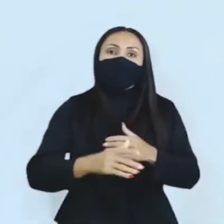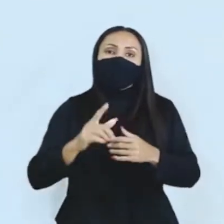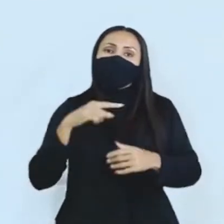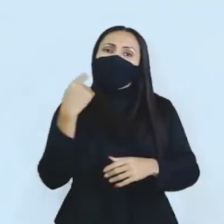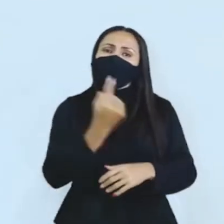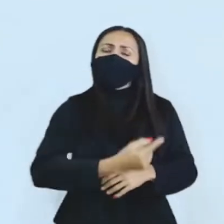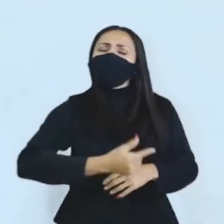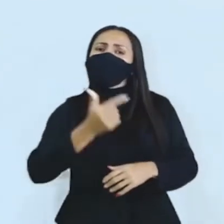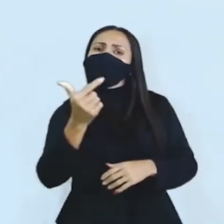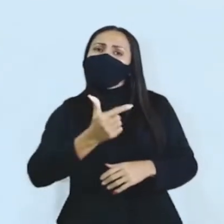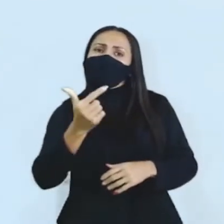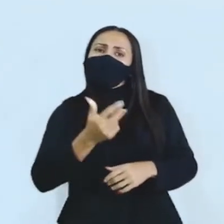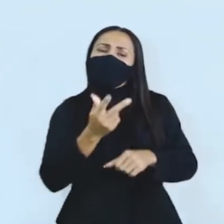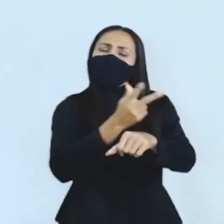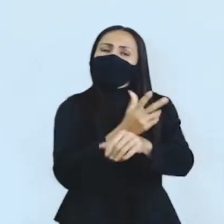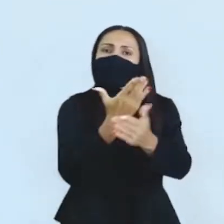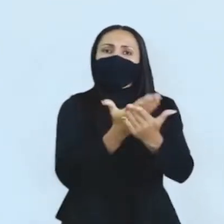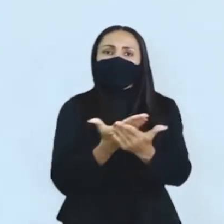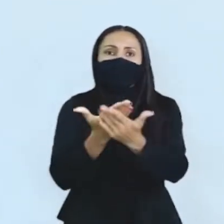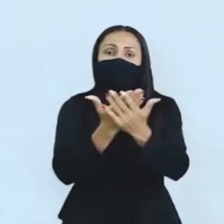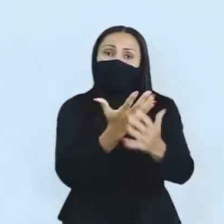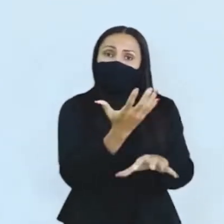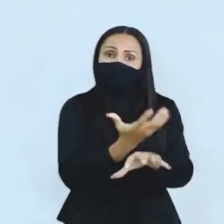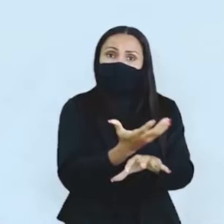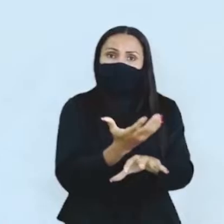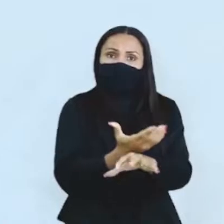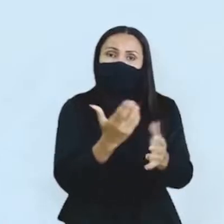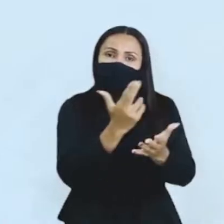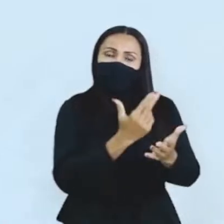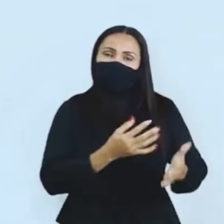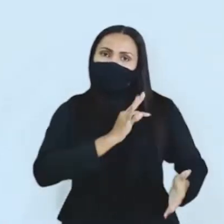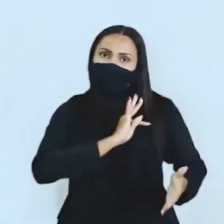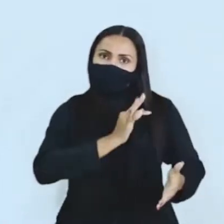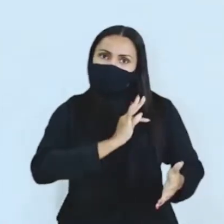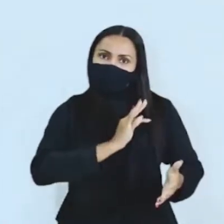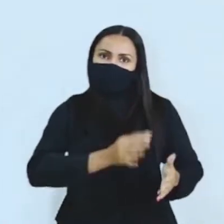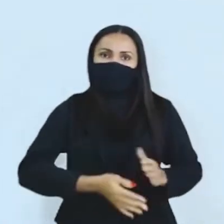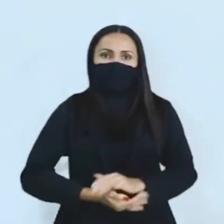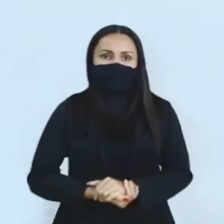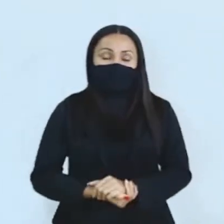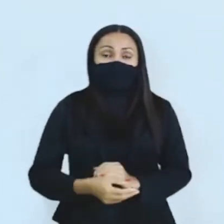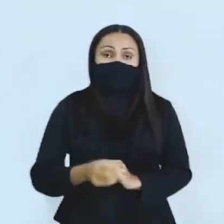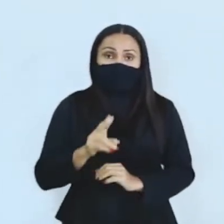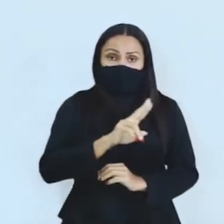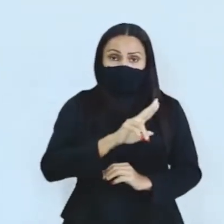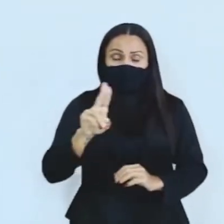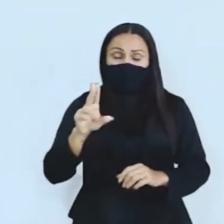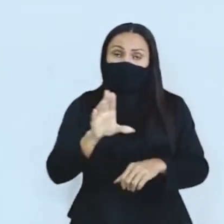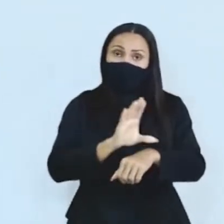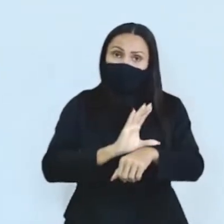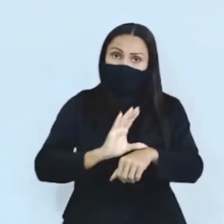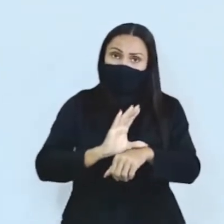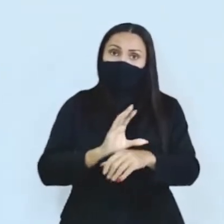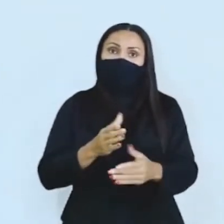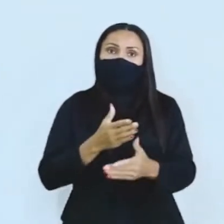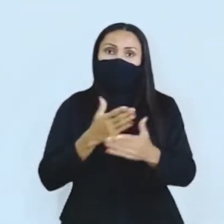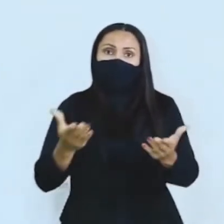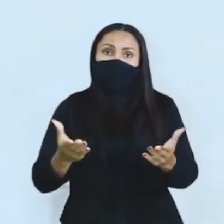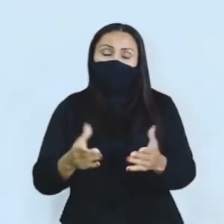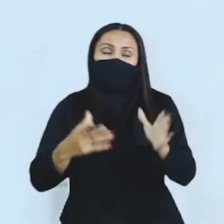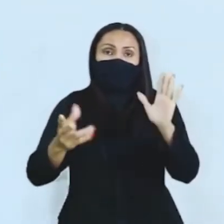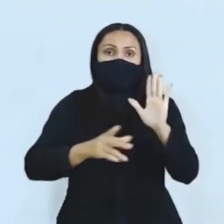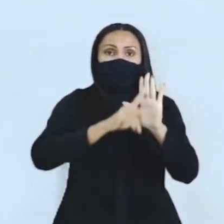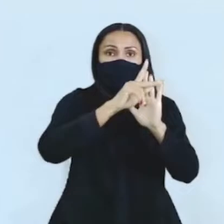nossa segunda videoaula da disciplina de Desenho Técnico. O nome da competência é Projeção